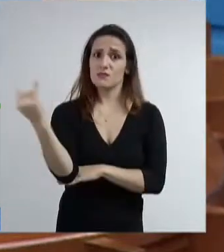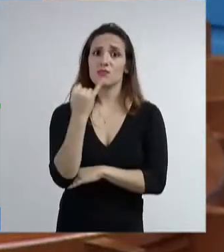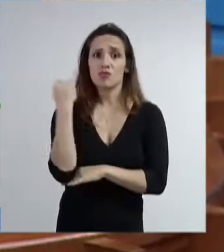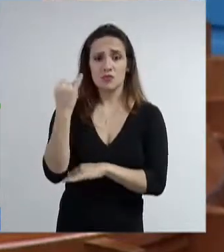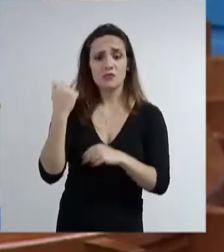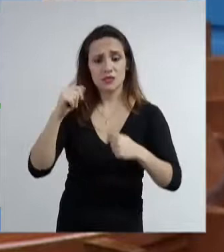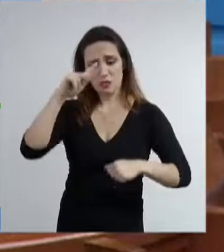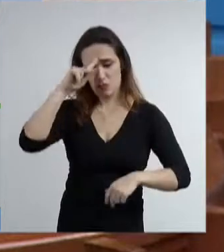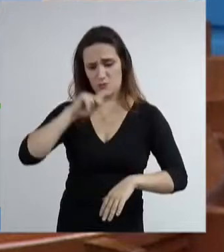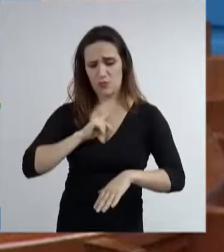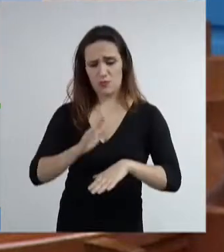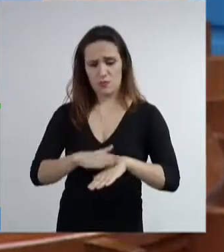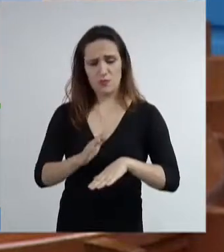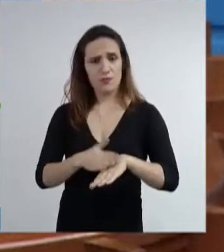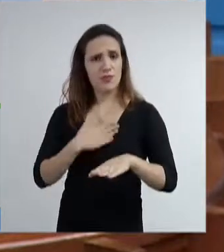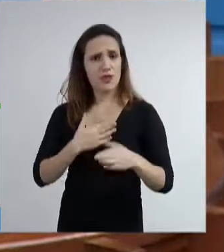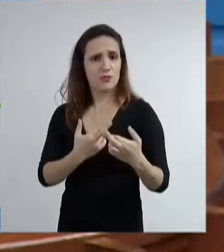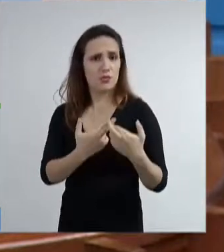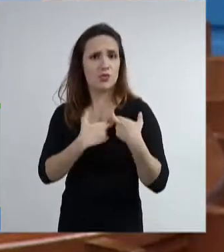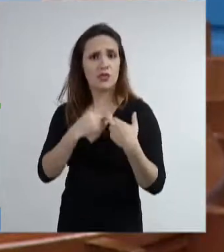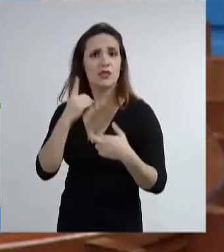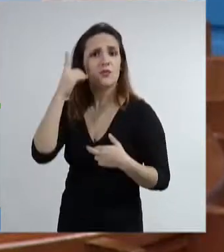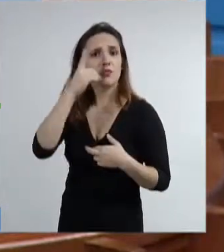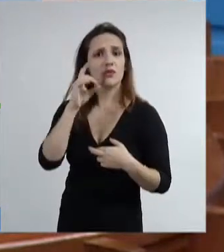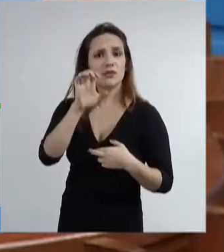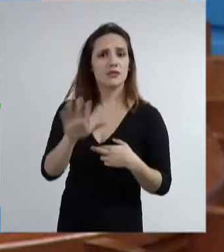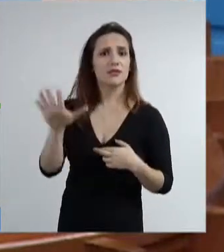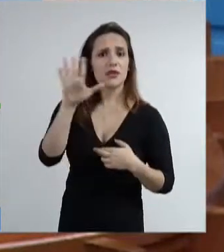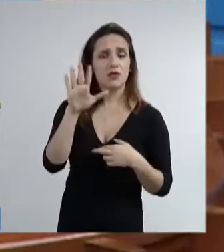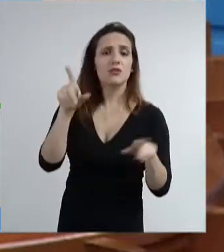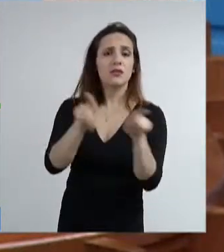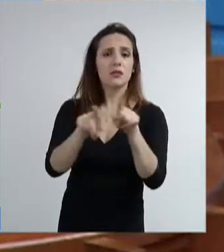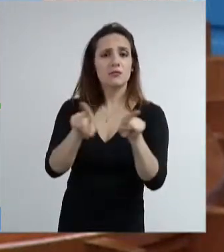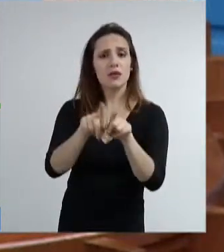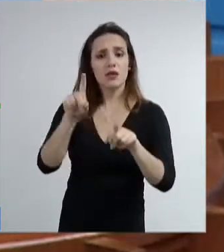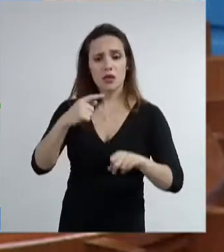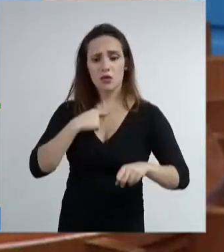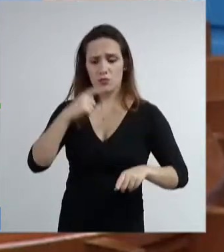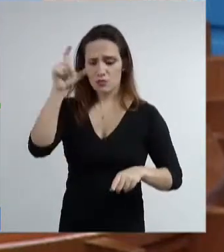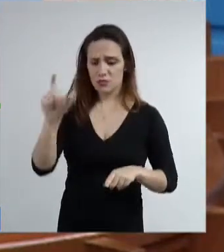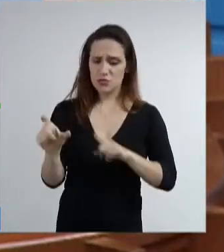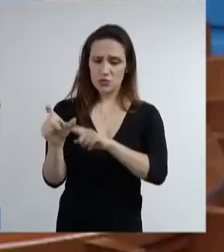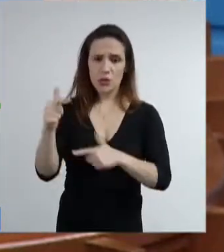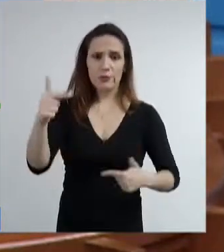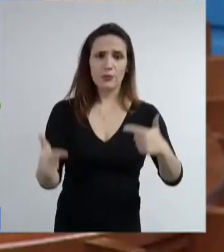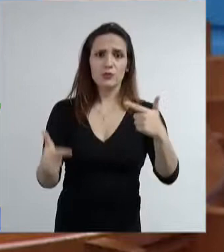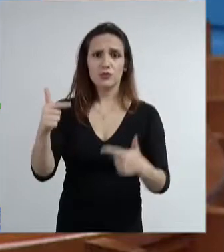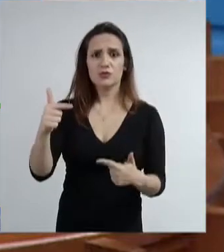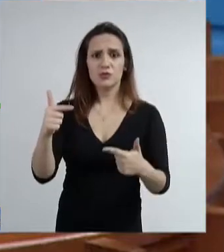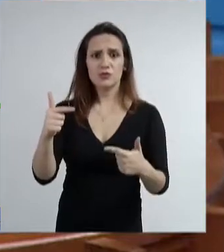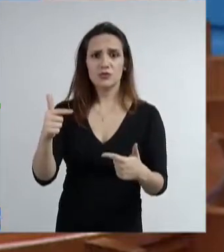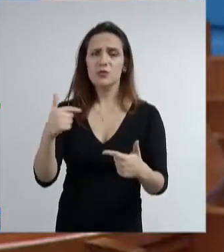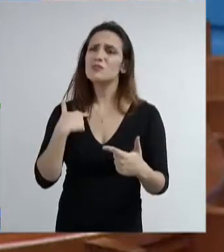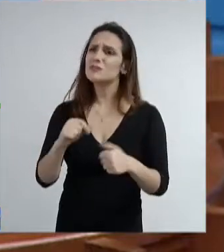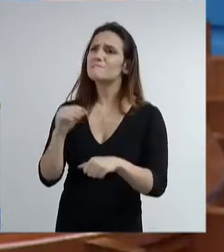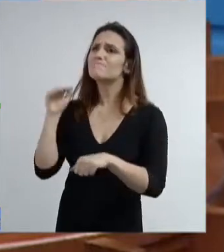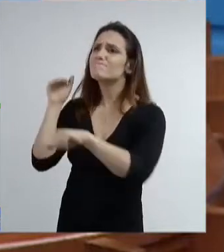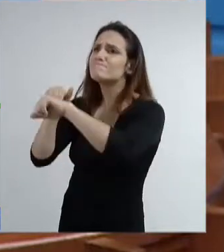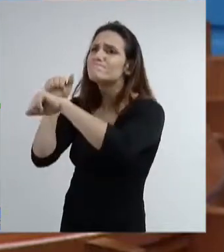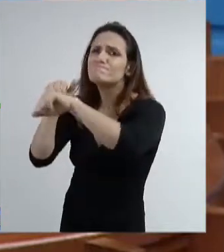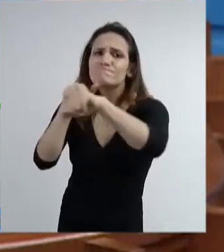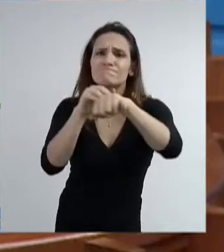nossa parte, enquanto deputado estadual, enquanto agente político, no sentido de sensibilizar quem pode fazer